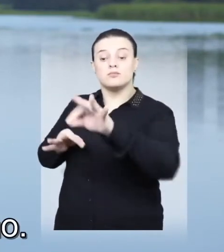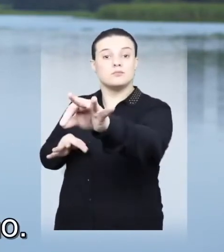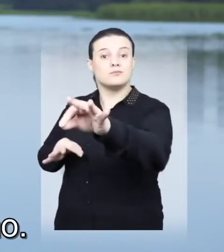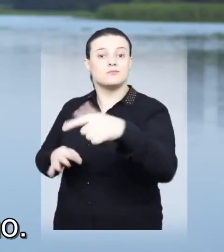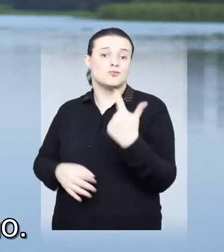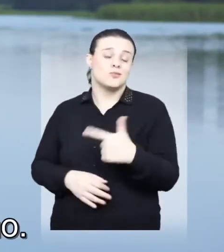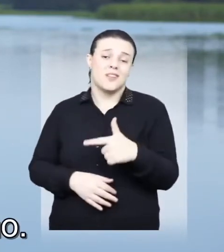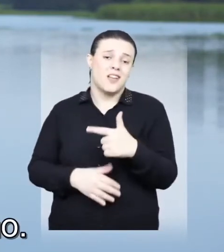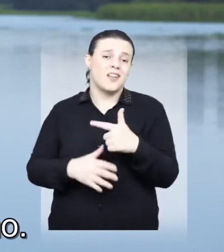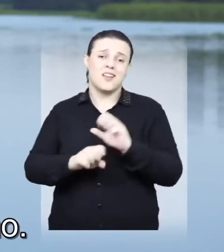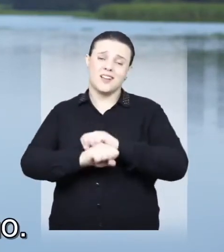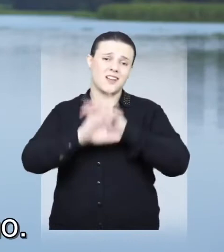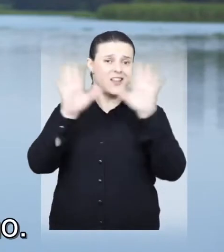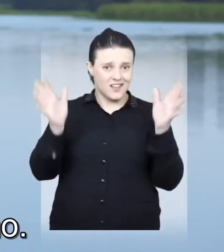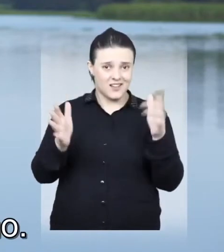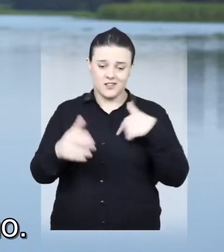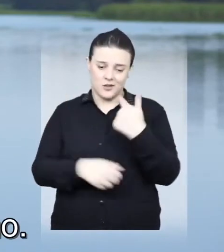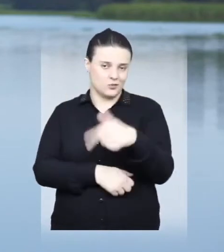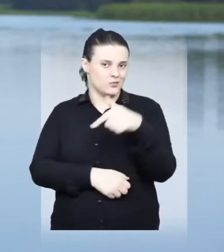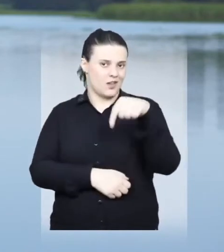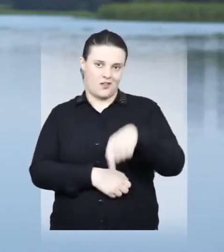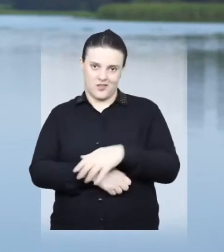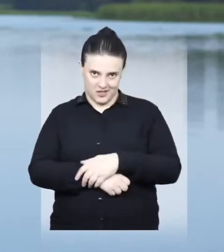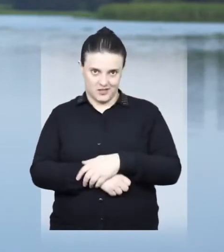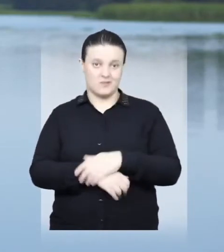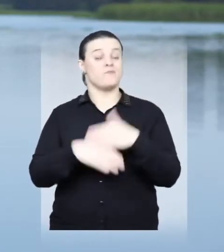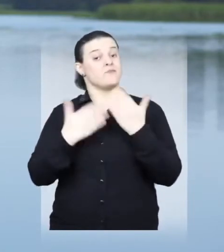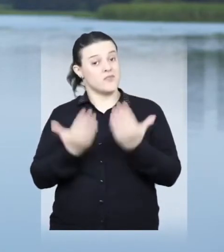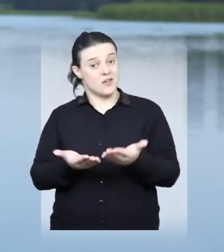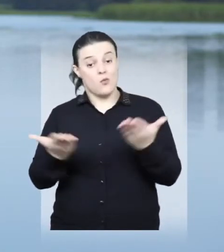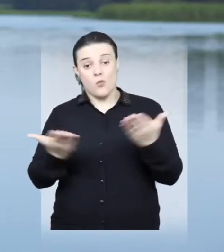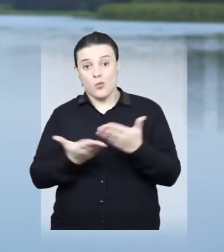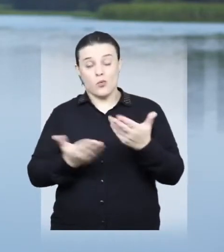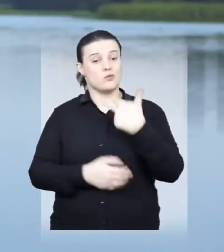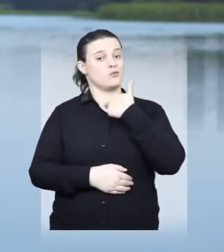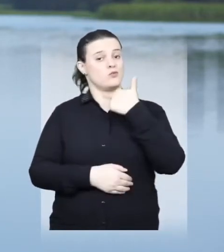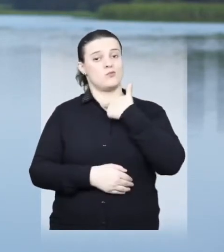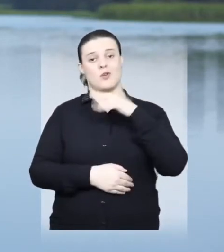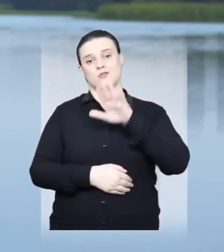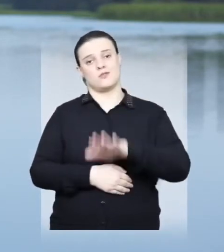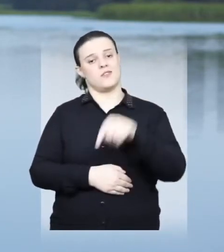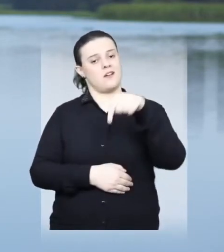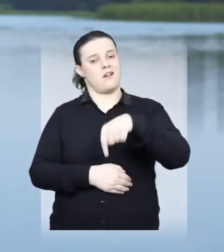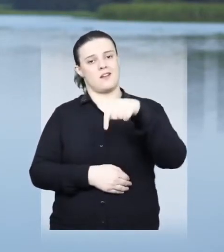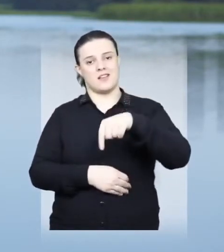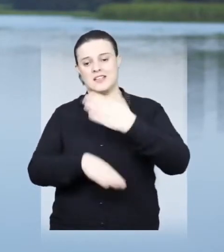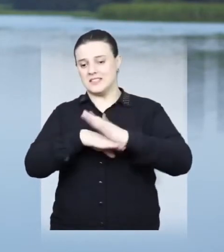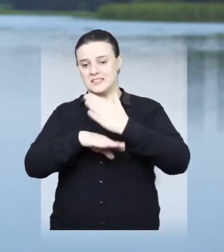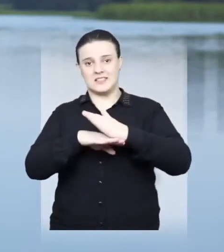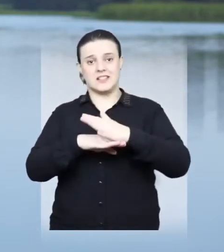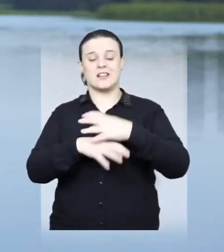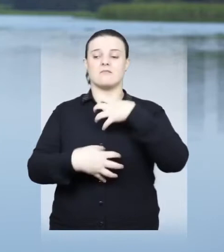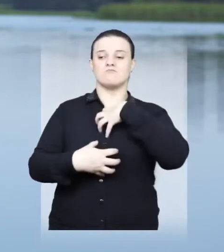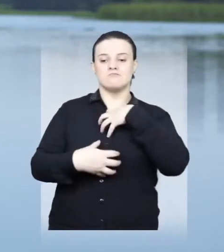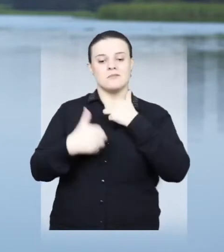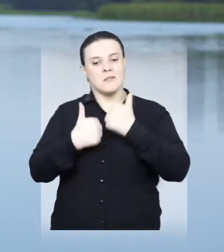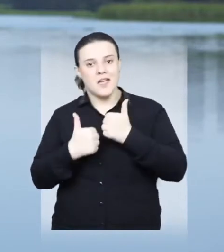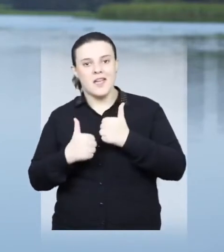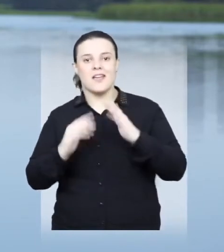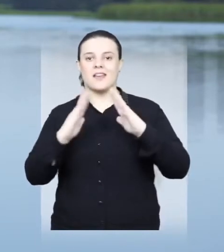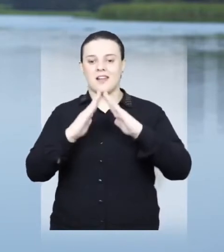É uma coisa objetiva, eu não tenho. Então hoje eu não posso ficar mais aqui, treinar no meu